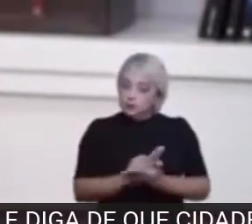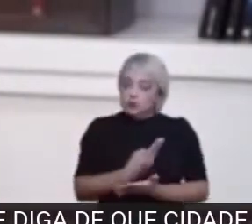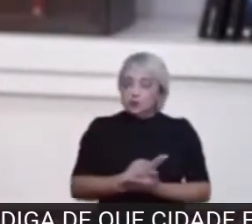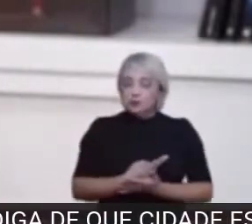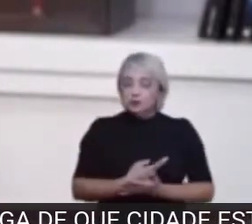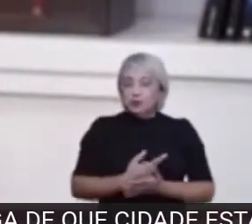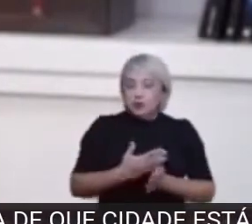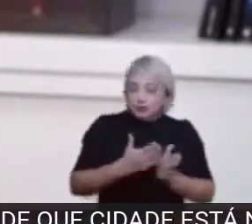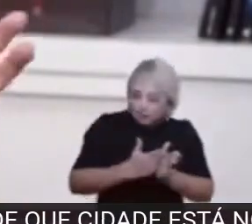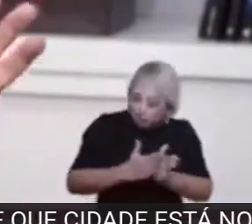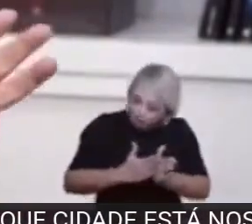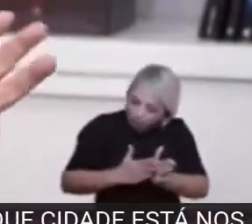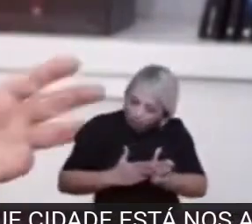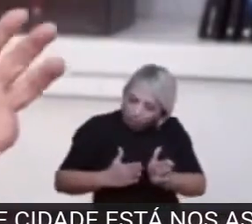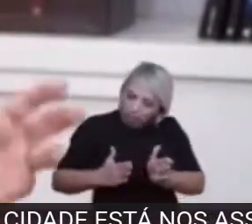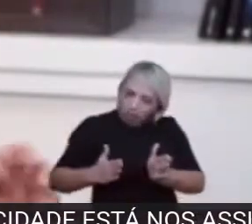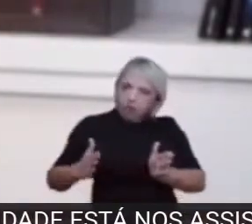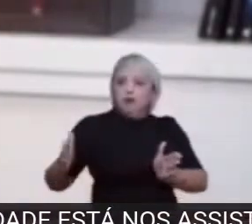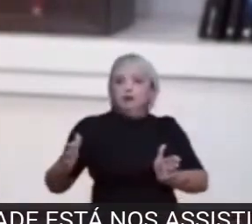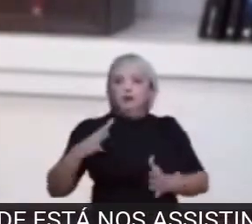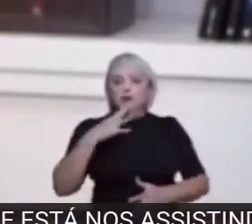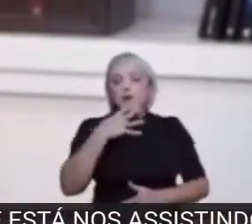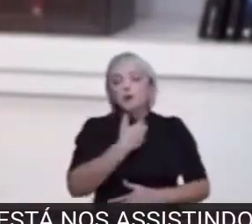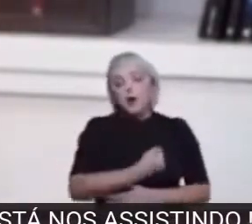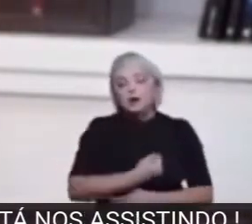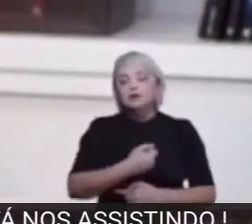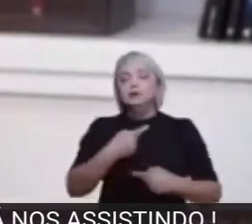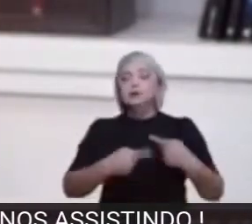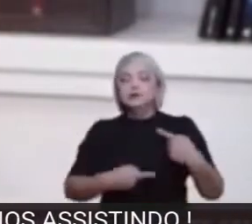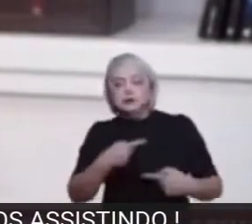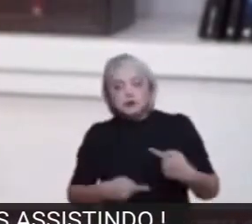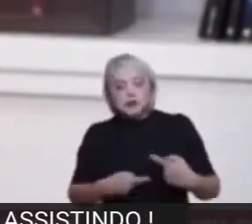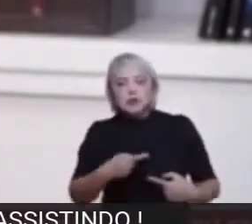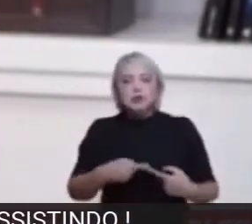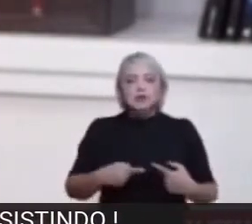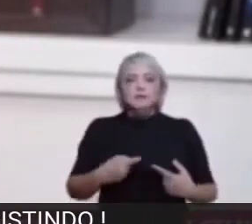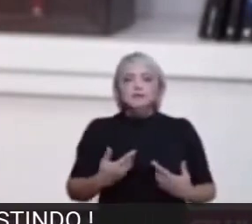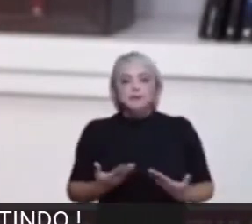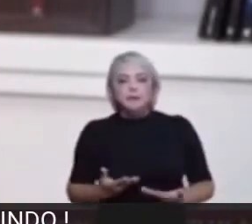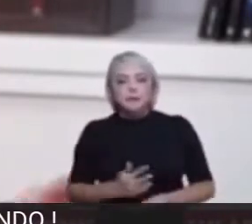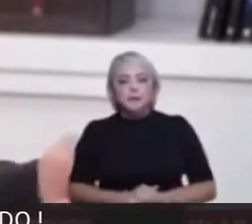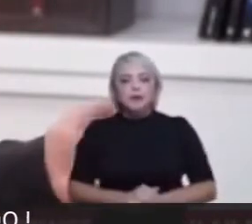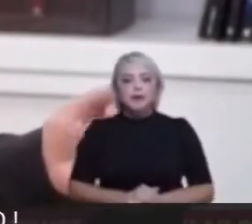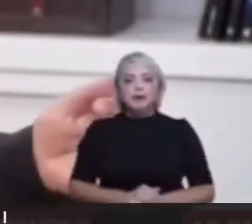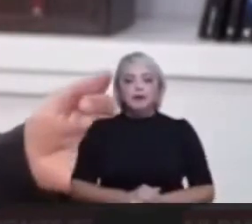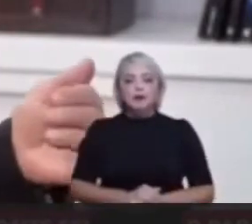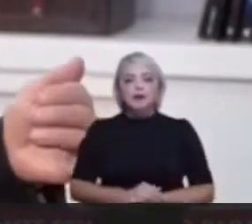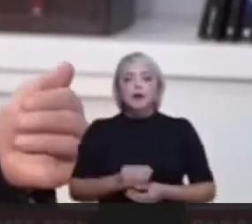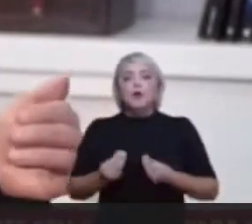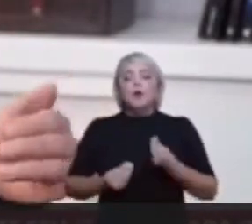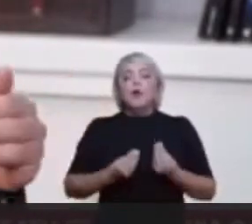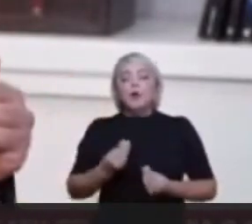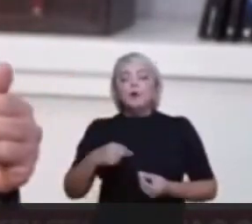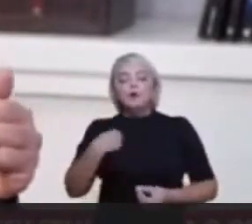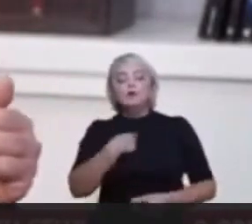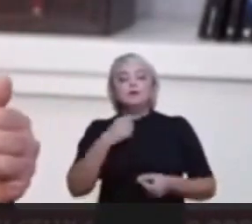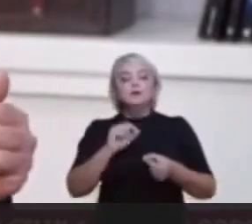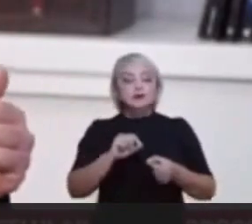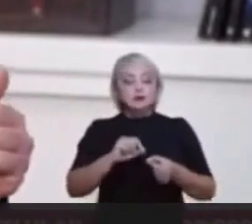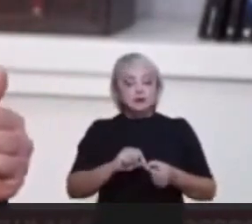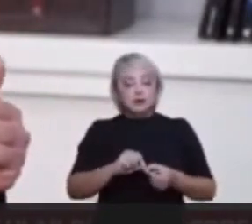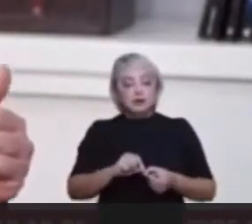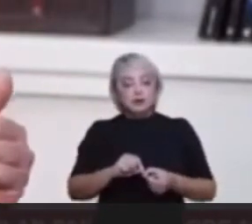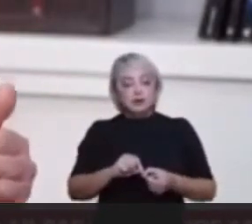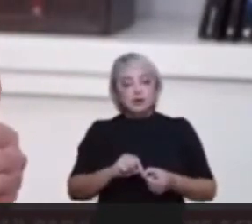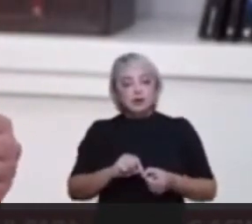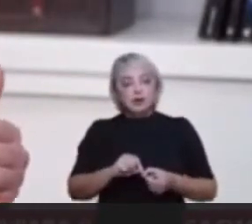sabe? Eu acho que, então, nós vamos ter que discutir em algum momento, sabe? Como é que a gente vai fazer para que a gente, ao mesmo